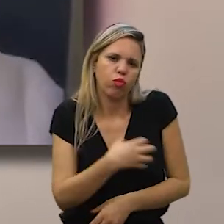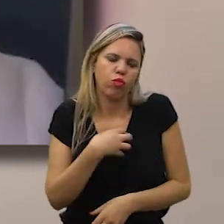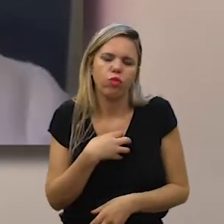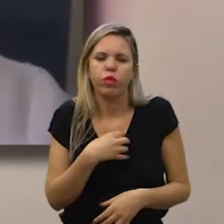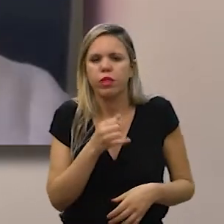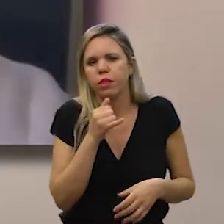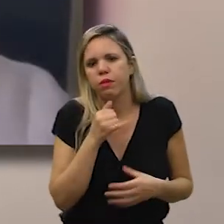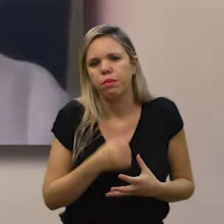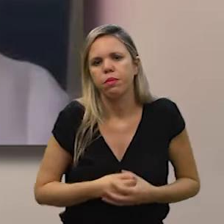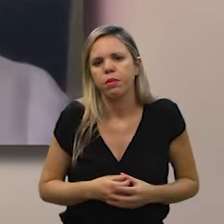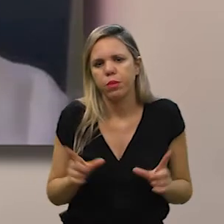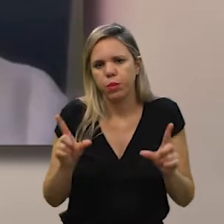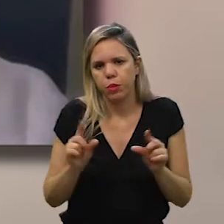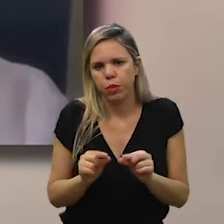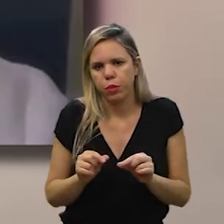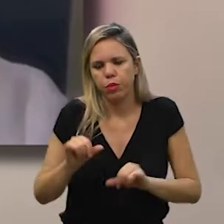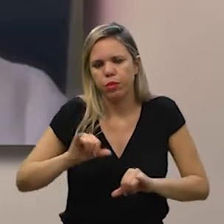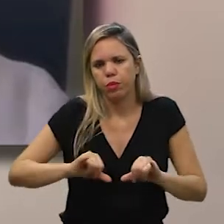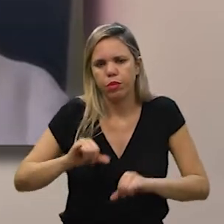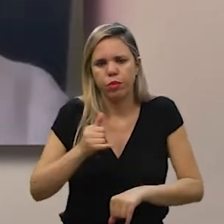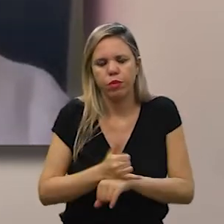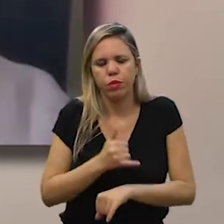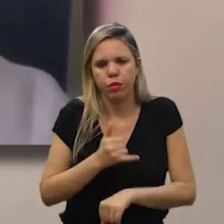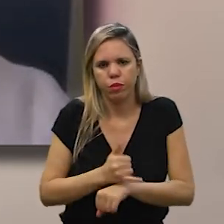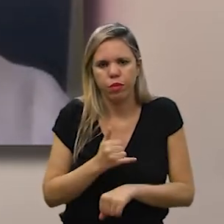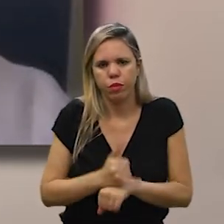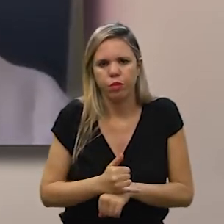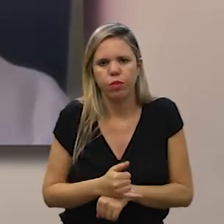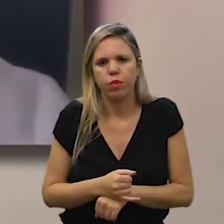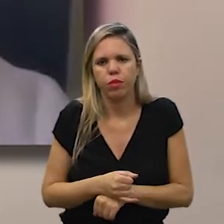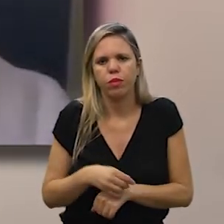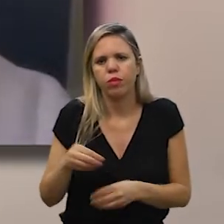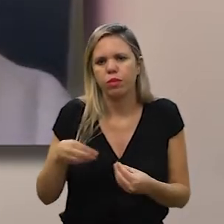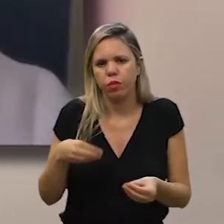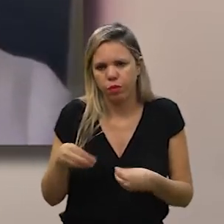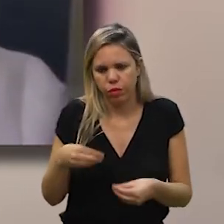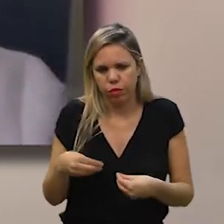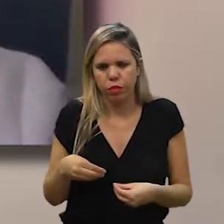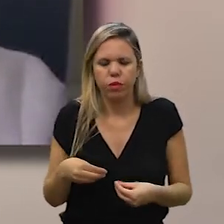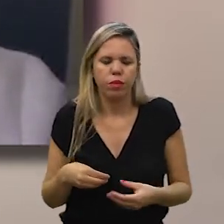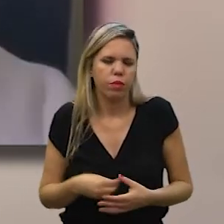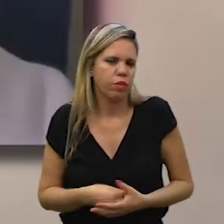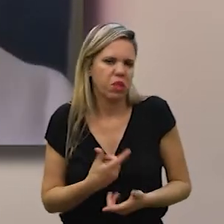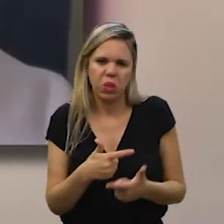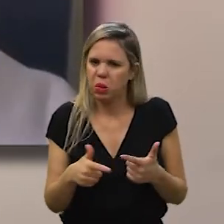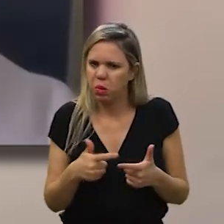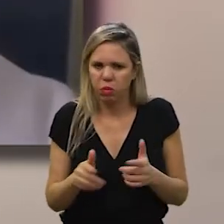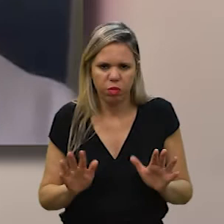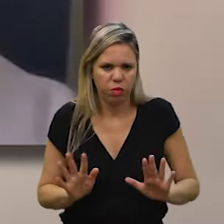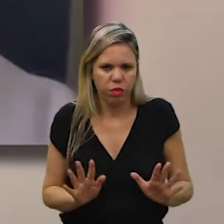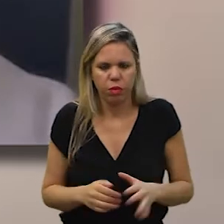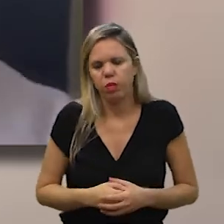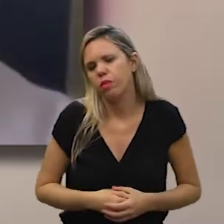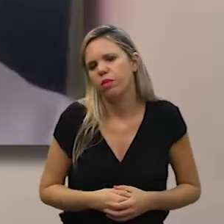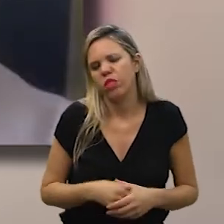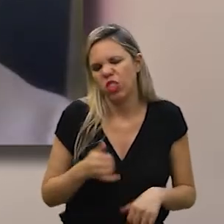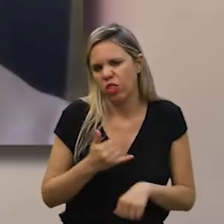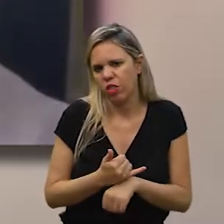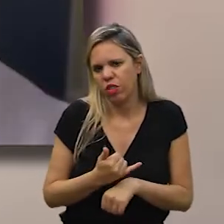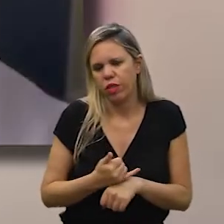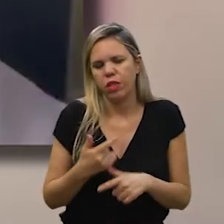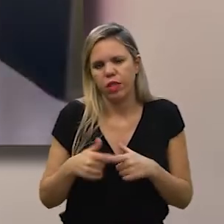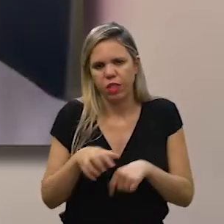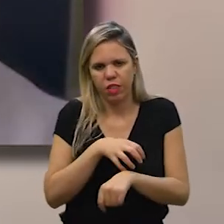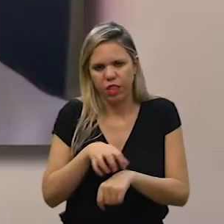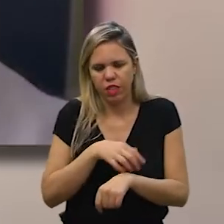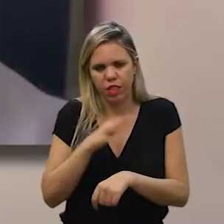tem menos metal, aqueles brinquinhos de plástico, que aí não vai ter reação do metal, que